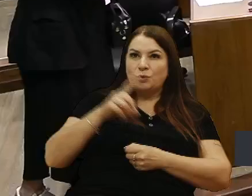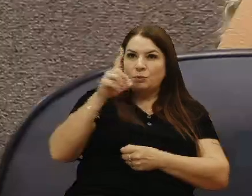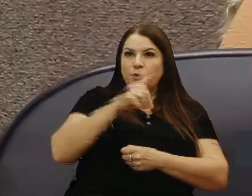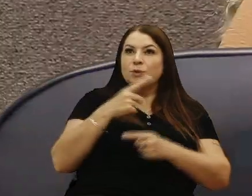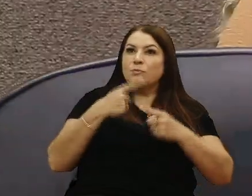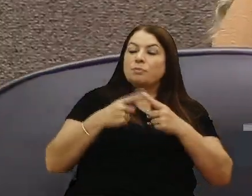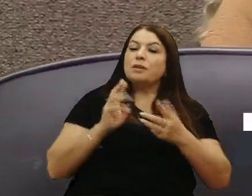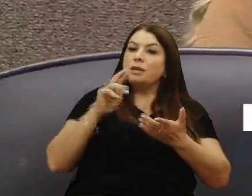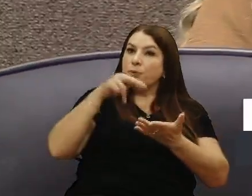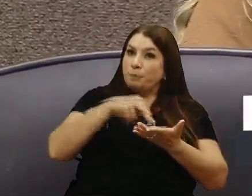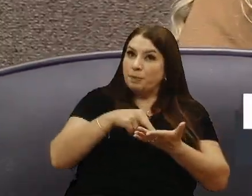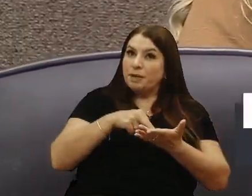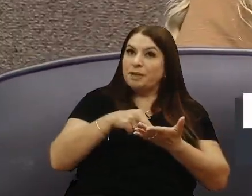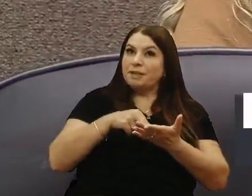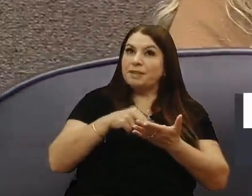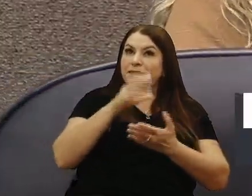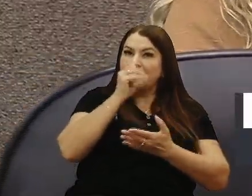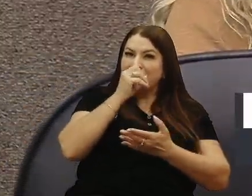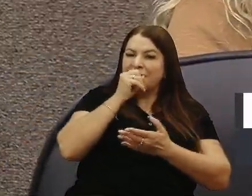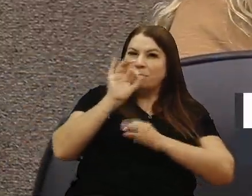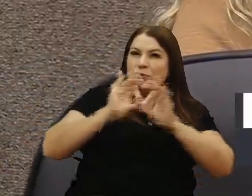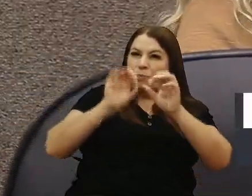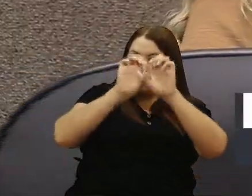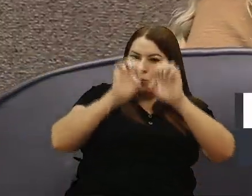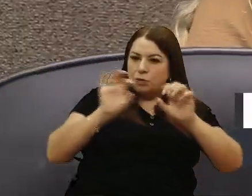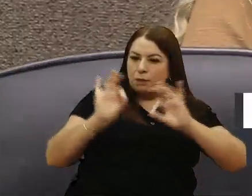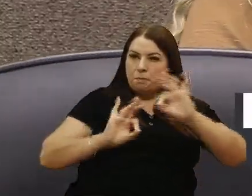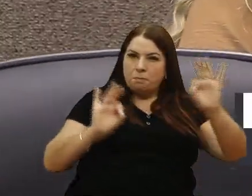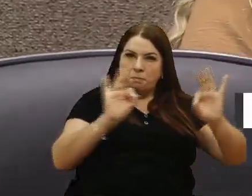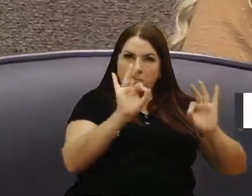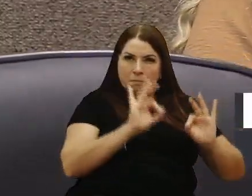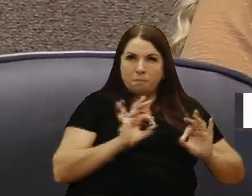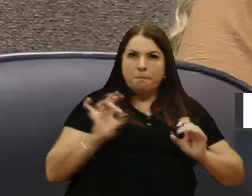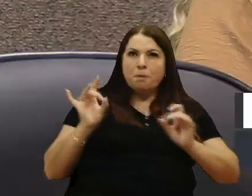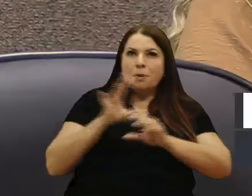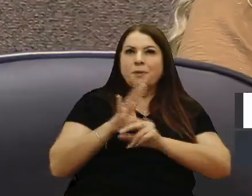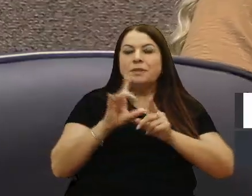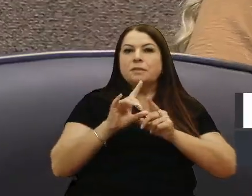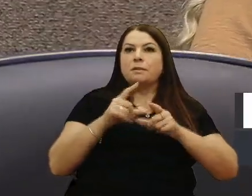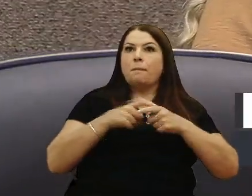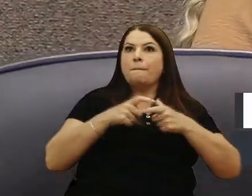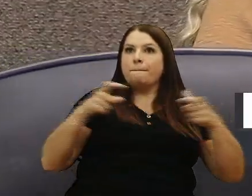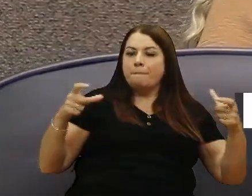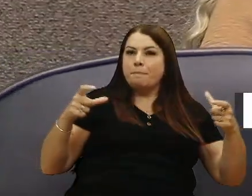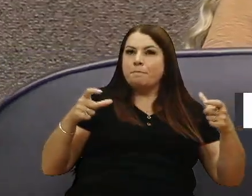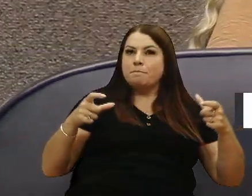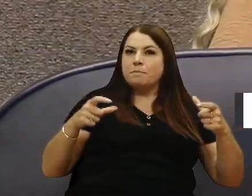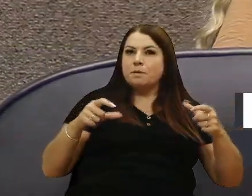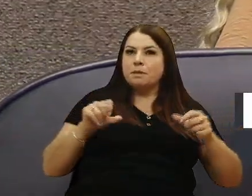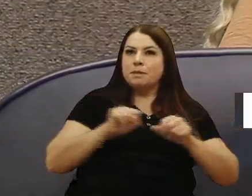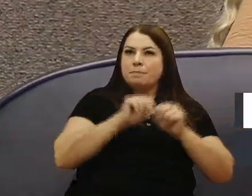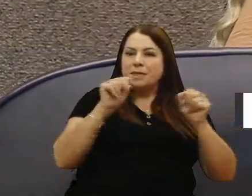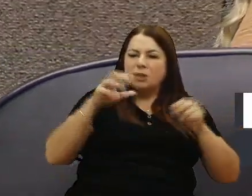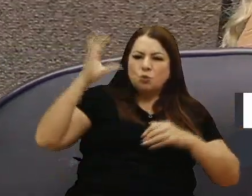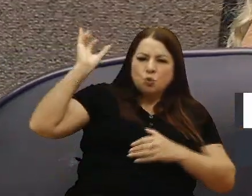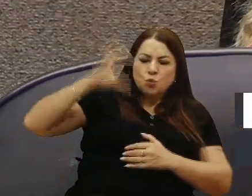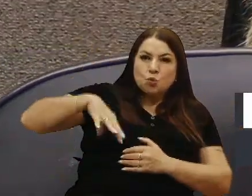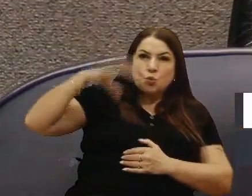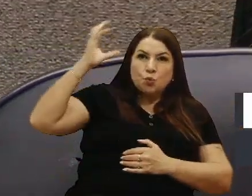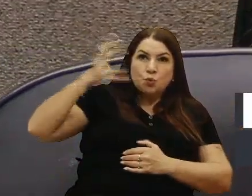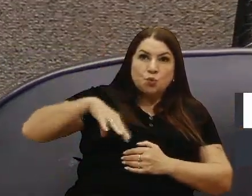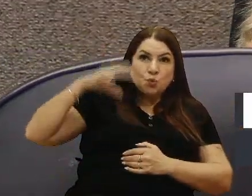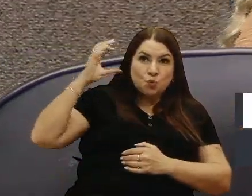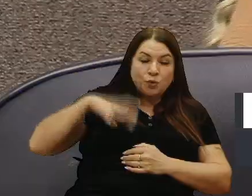porque realmente já desde o sábado já tinha uma estrutura montada, então a gente viu que seria grandemente, mas amanheceu o tempo chovendo